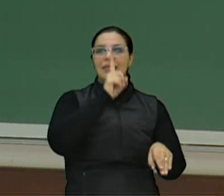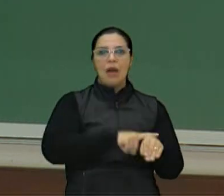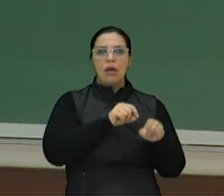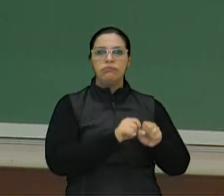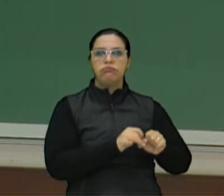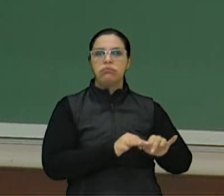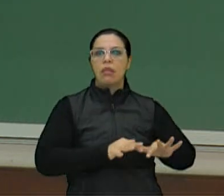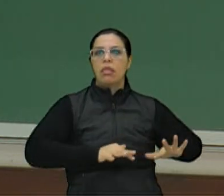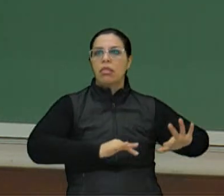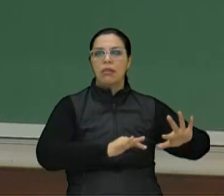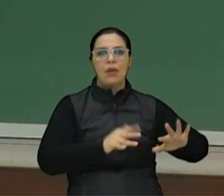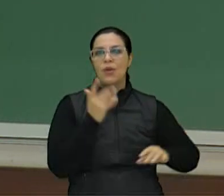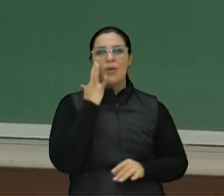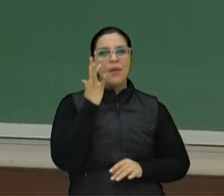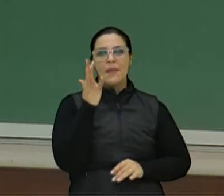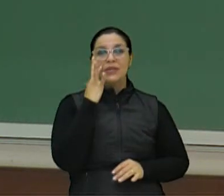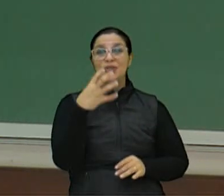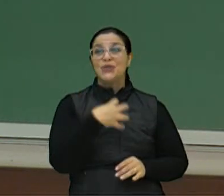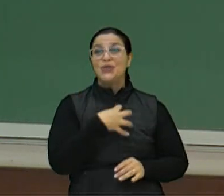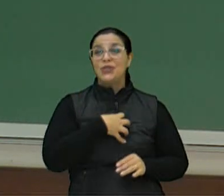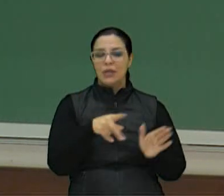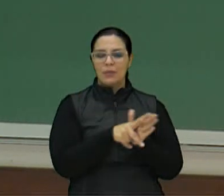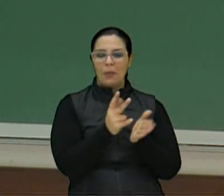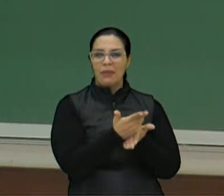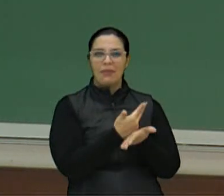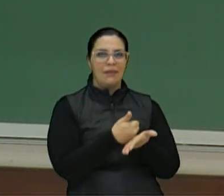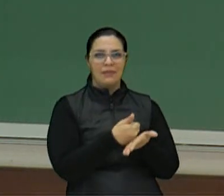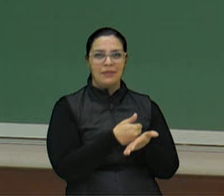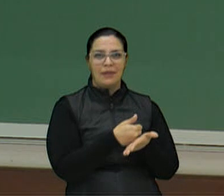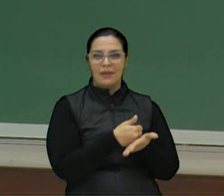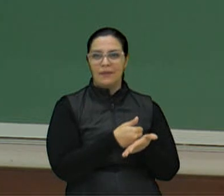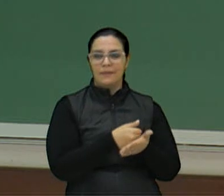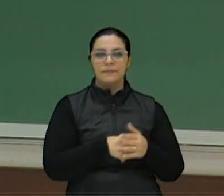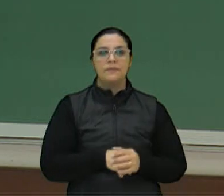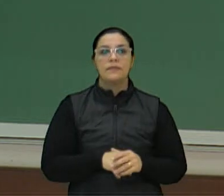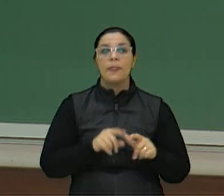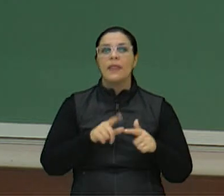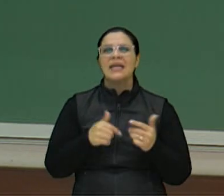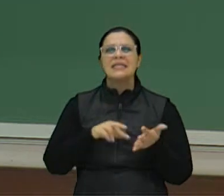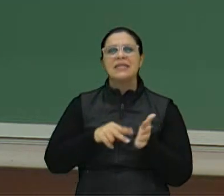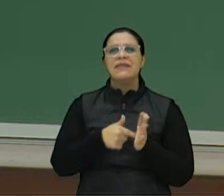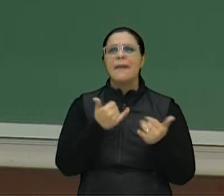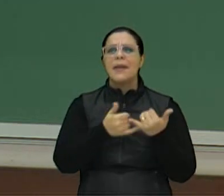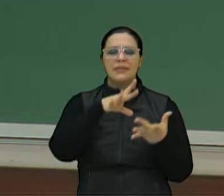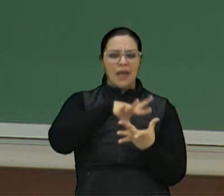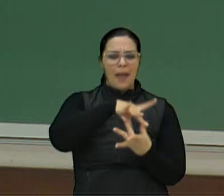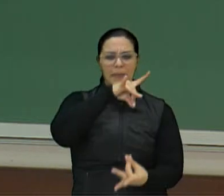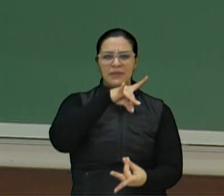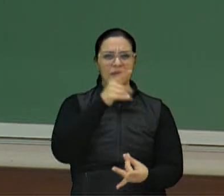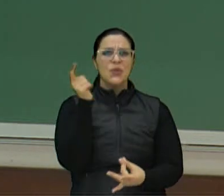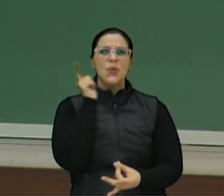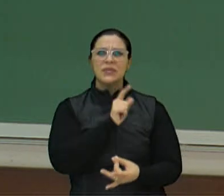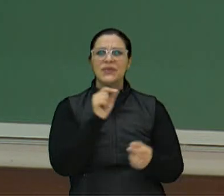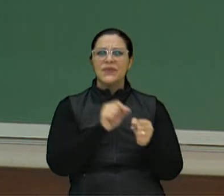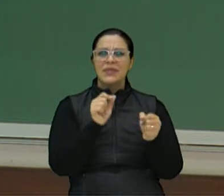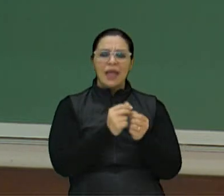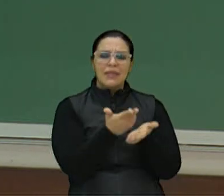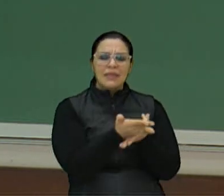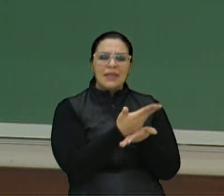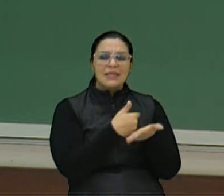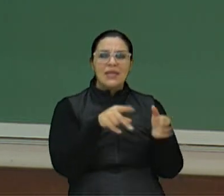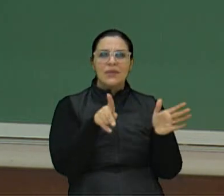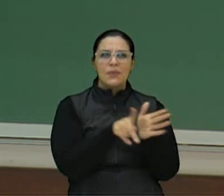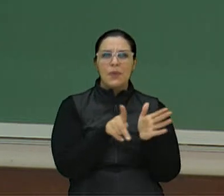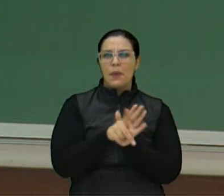você não imaginou anteriormente. Muito utilizado para fundos pouco definidos. Então, é muito utilizado